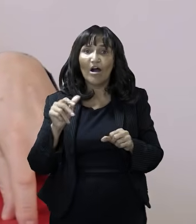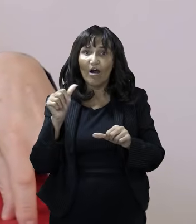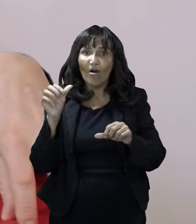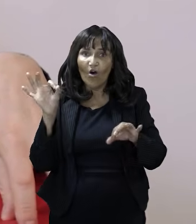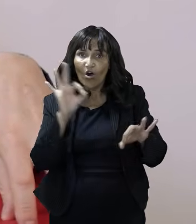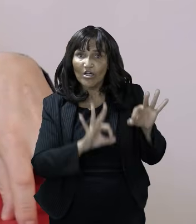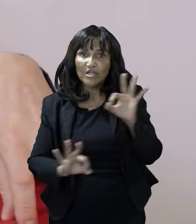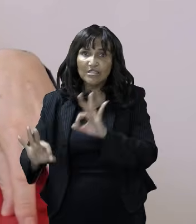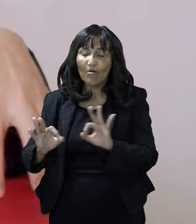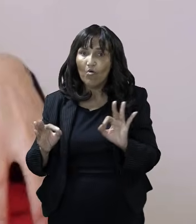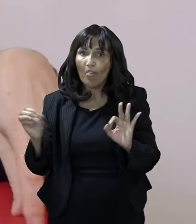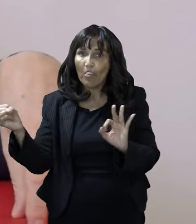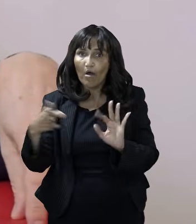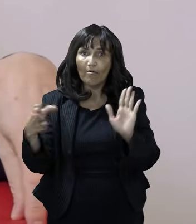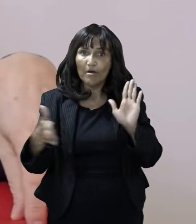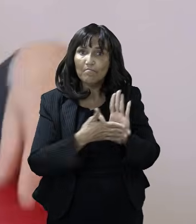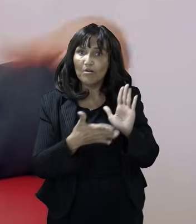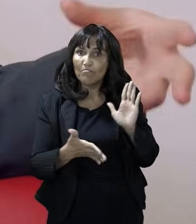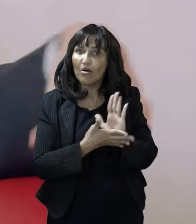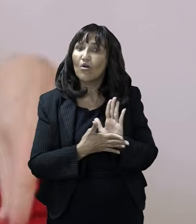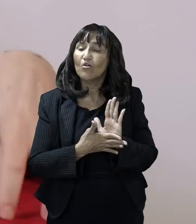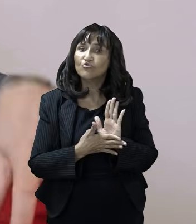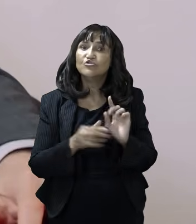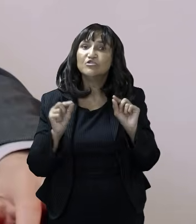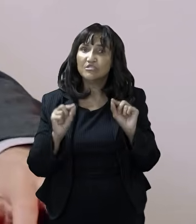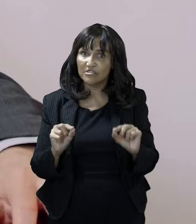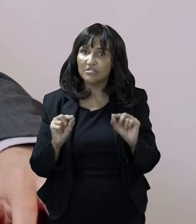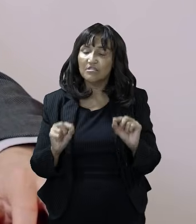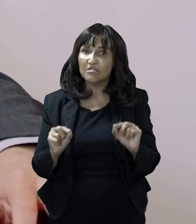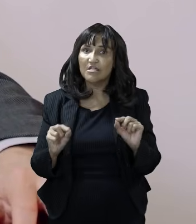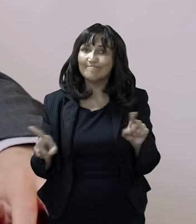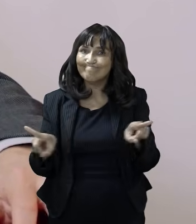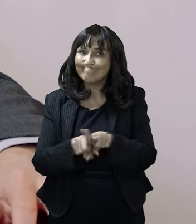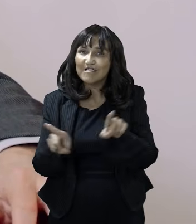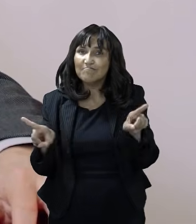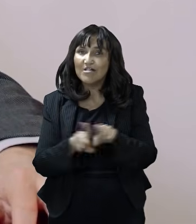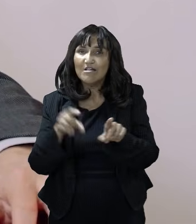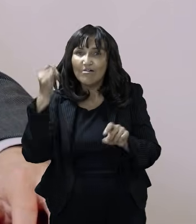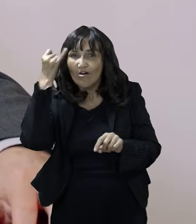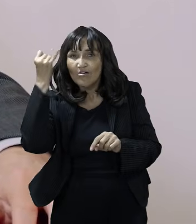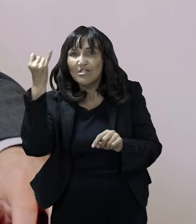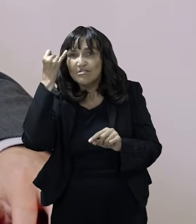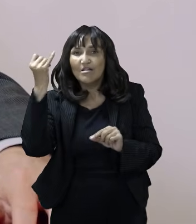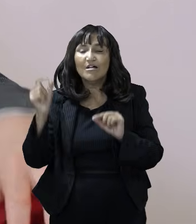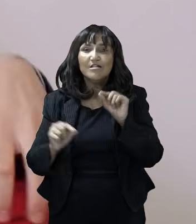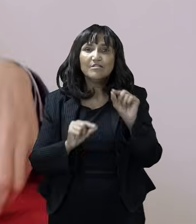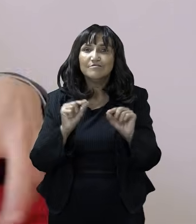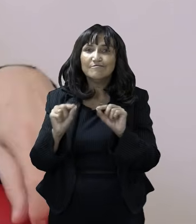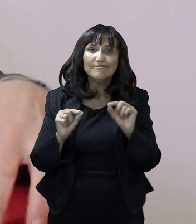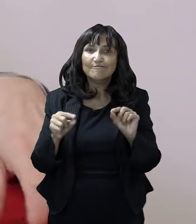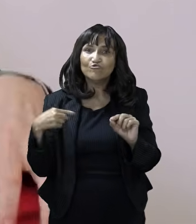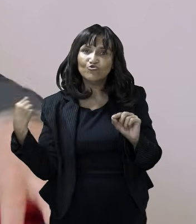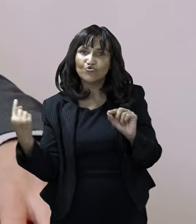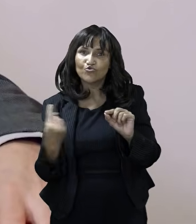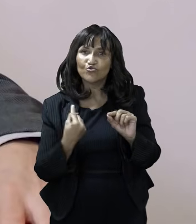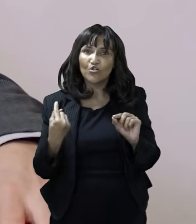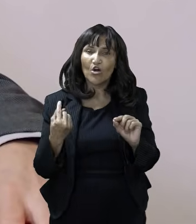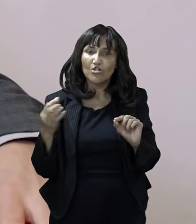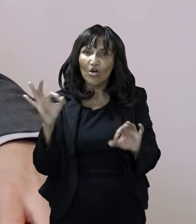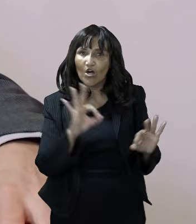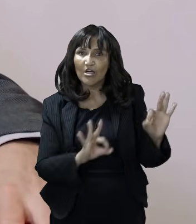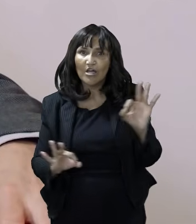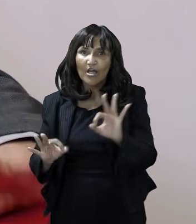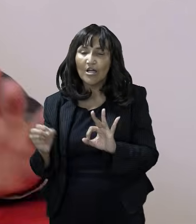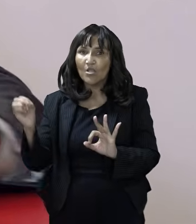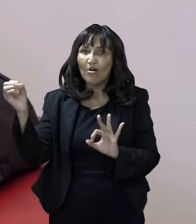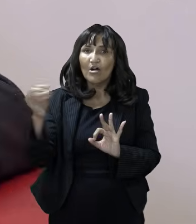Perseu Abramo, que também foi uma ideia de a gente reorganizar a Fundação